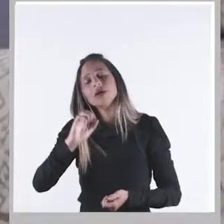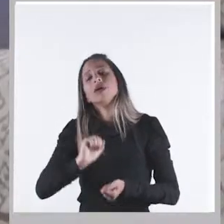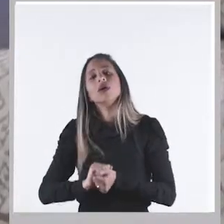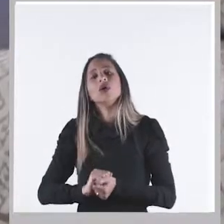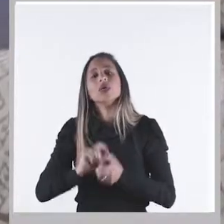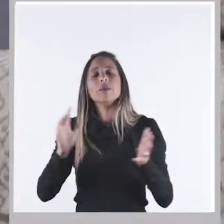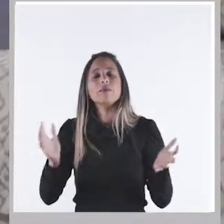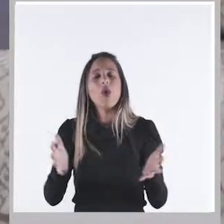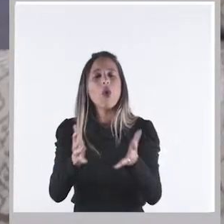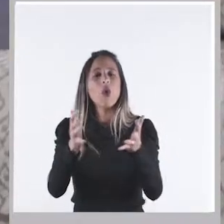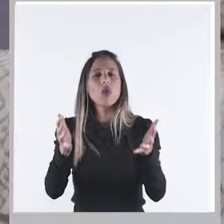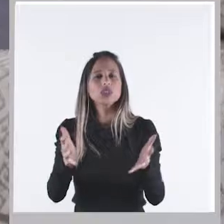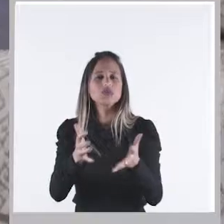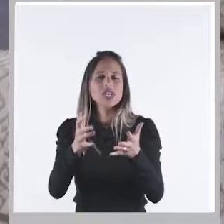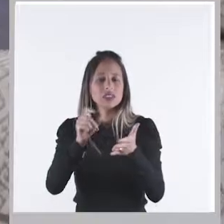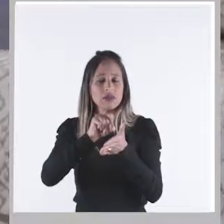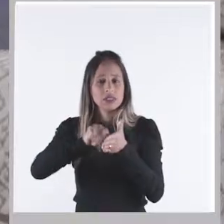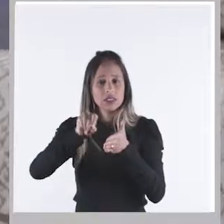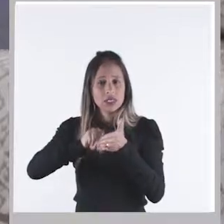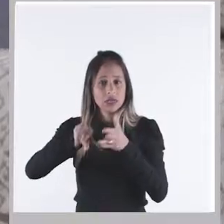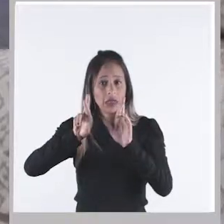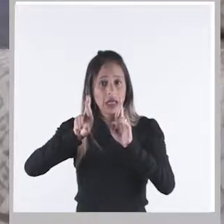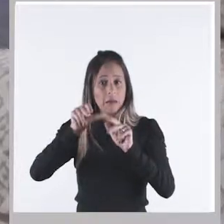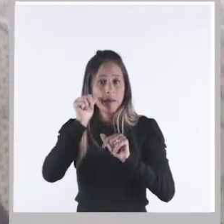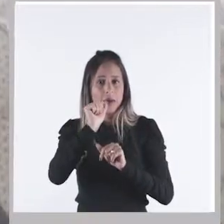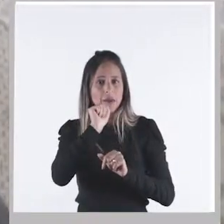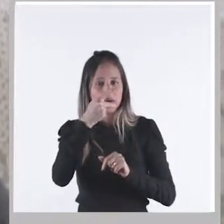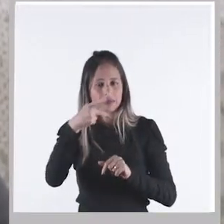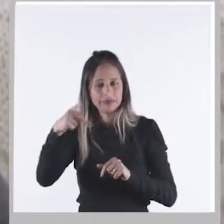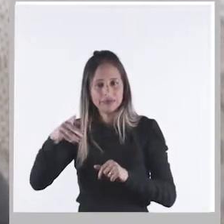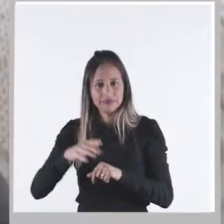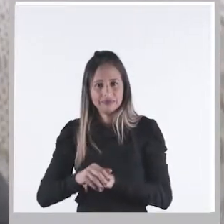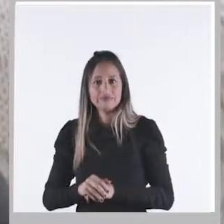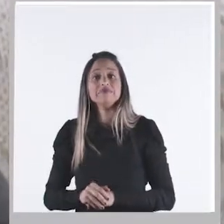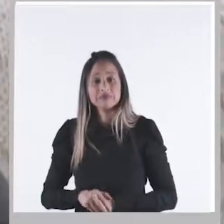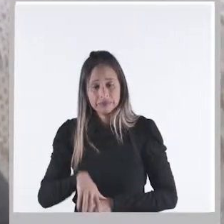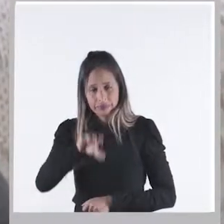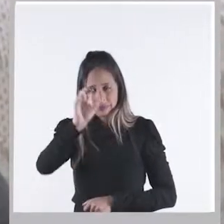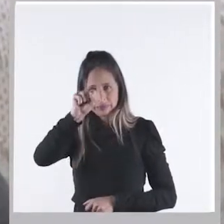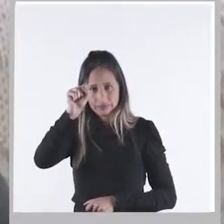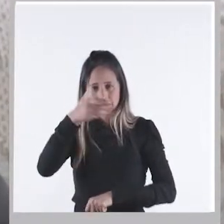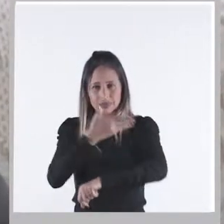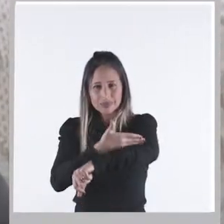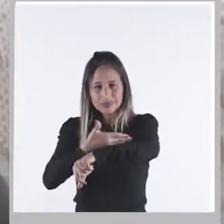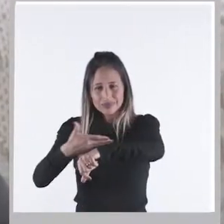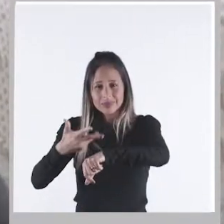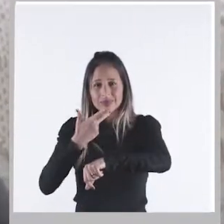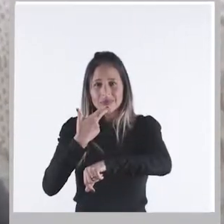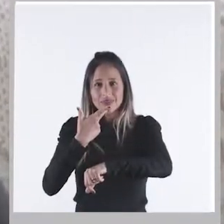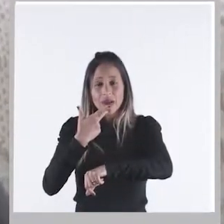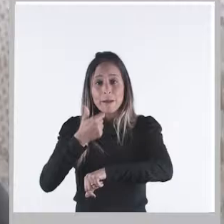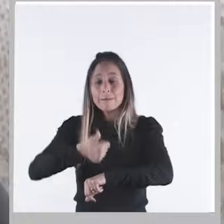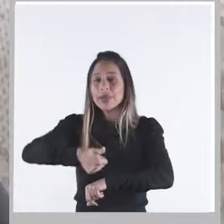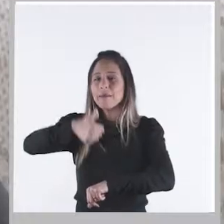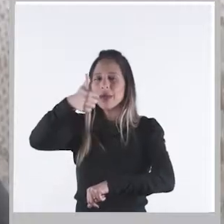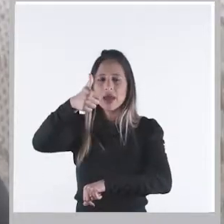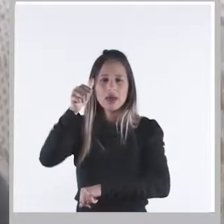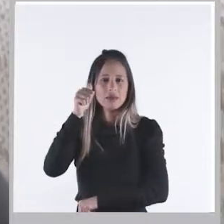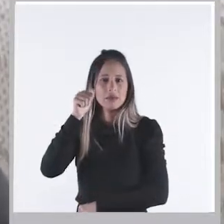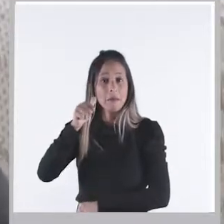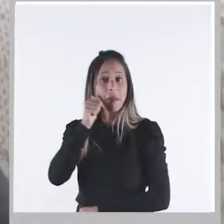te motivou a essa escrita, né? Sim. Eu costumo dizer, Márcia, que minha mãe foi a primeira feminista que eu